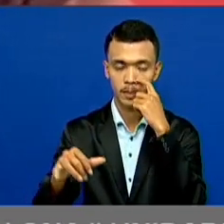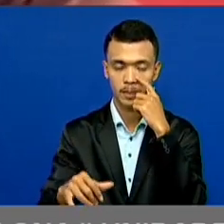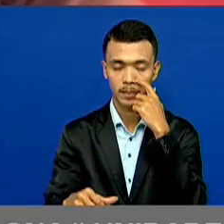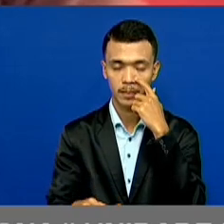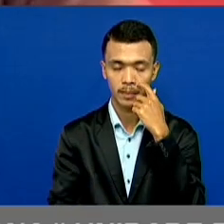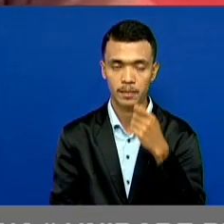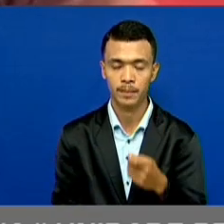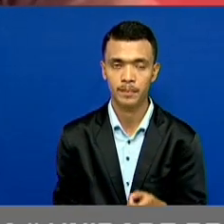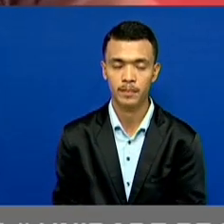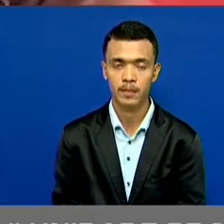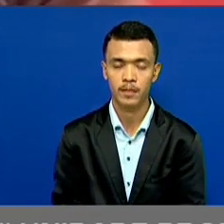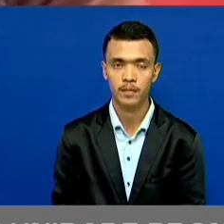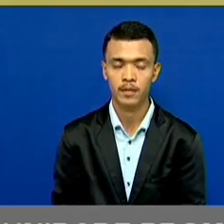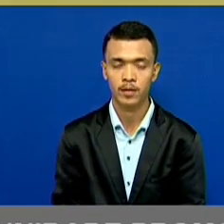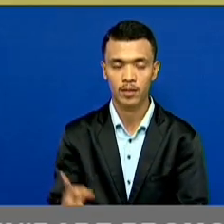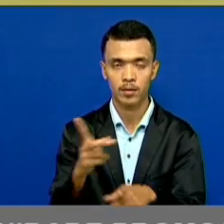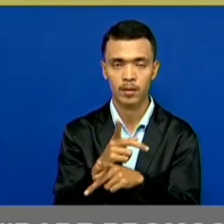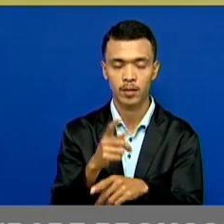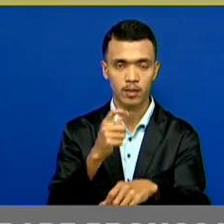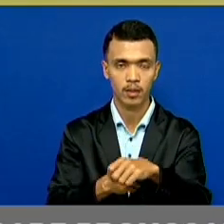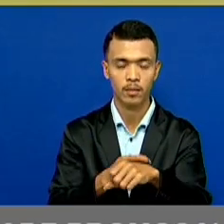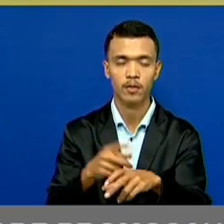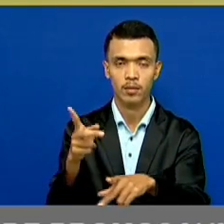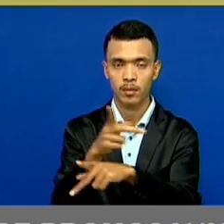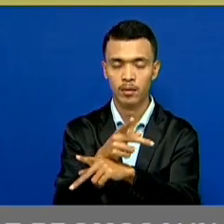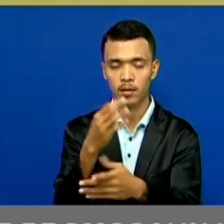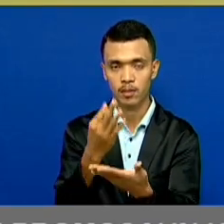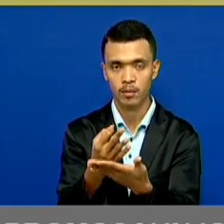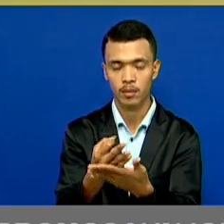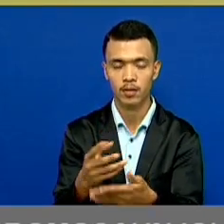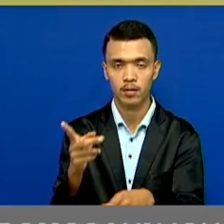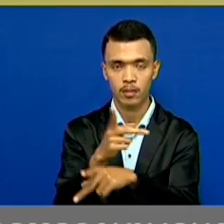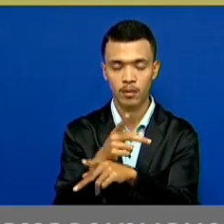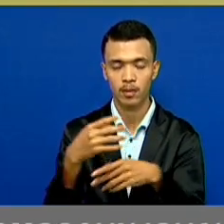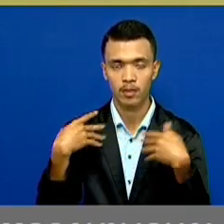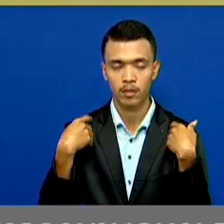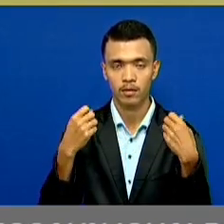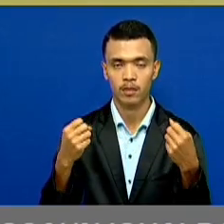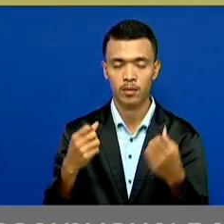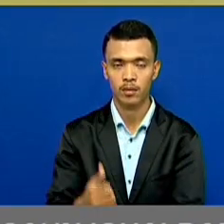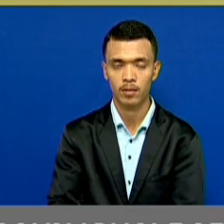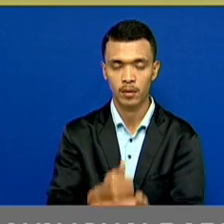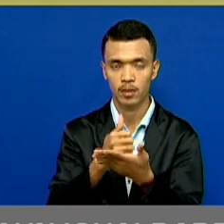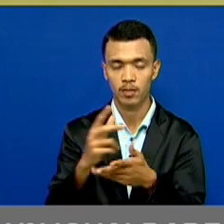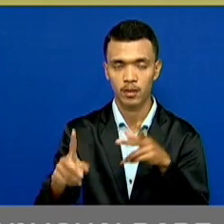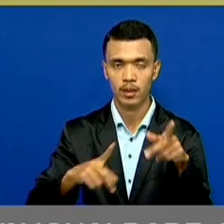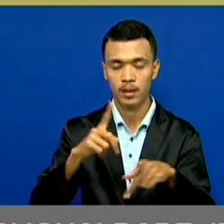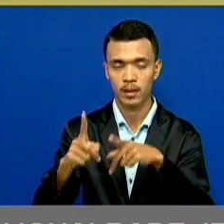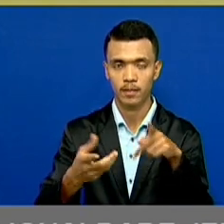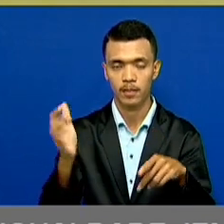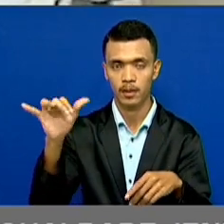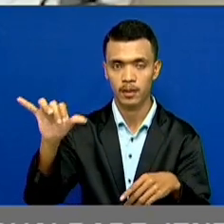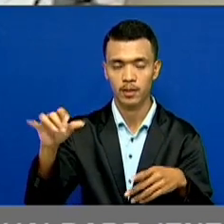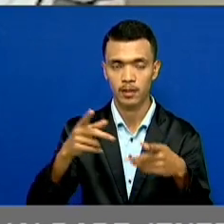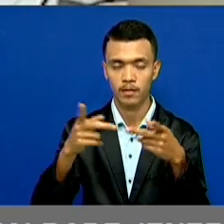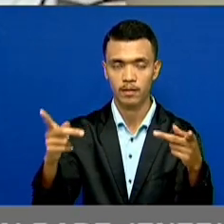tempo, poupa osan, poupa energia, tambai ita tahalo sira. Centro de atendimento vai ter cidadão seria fatin